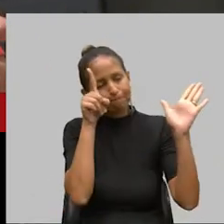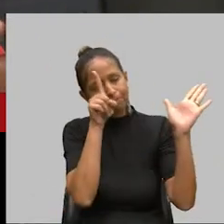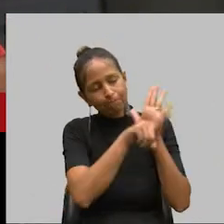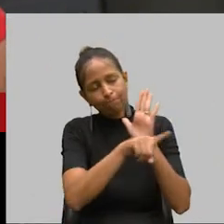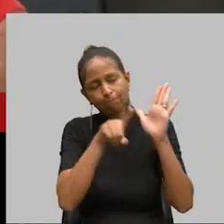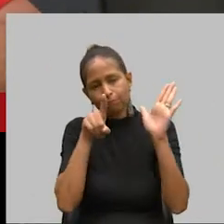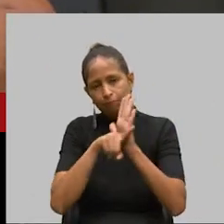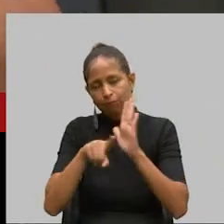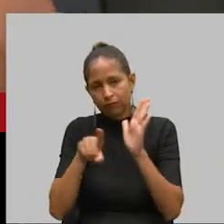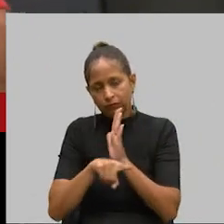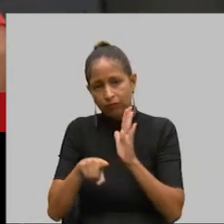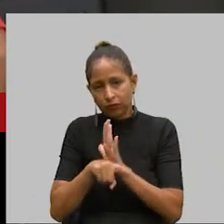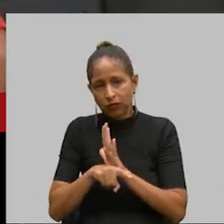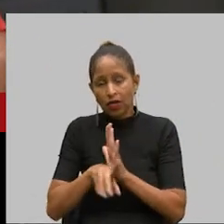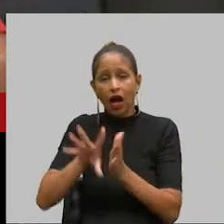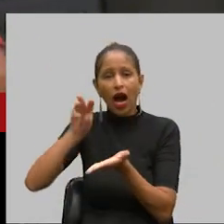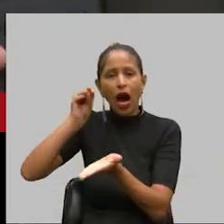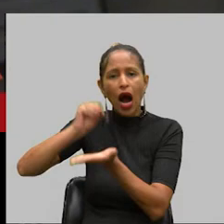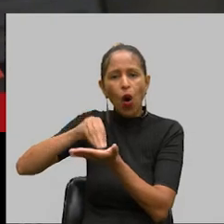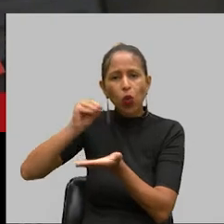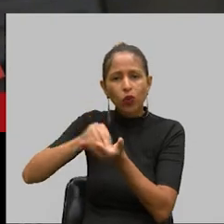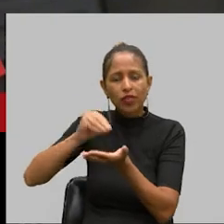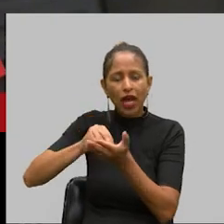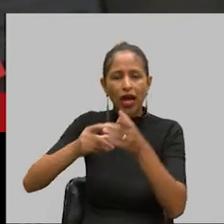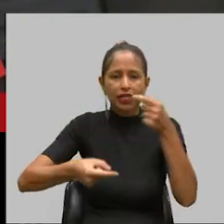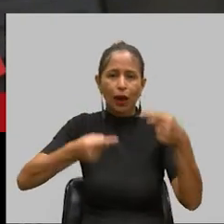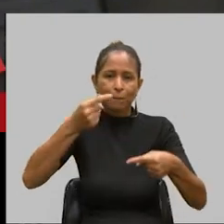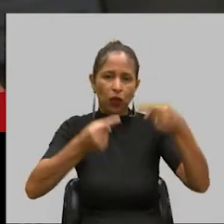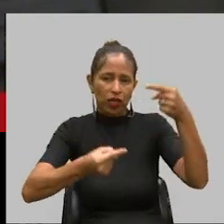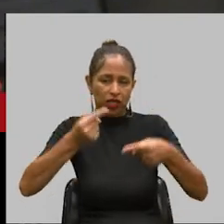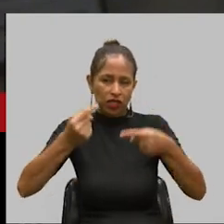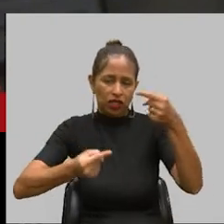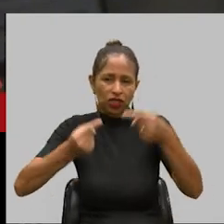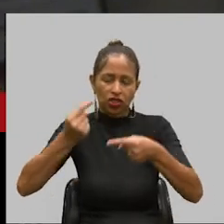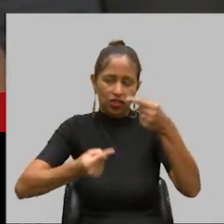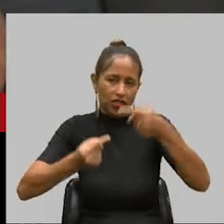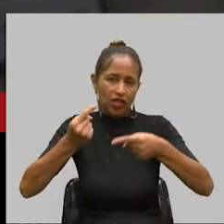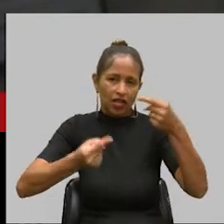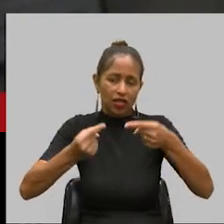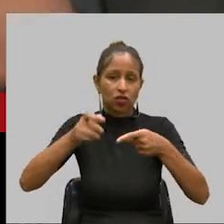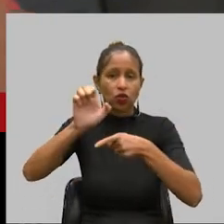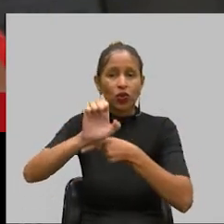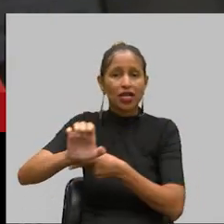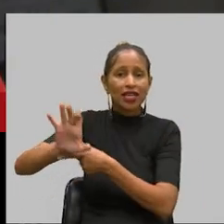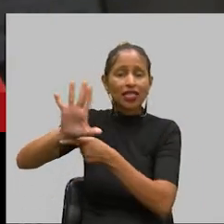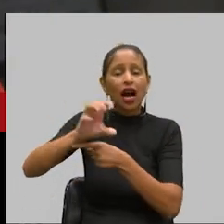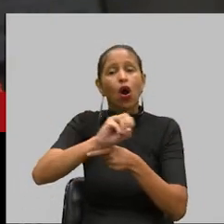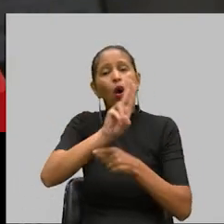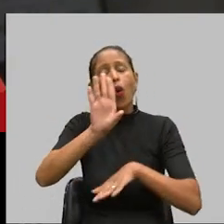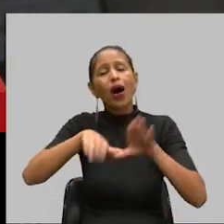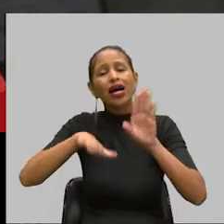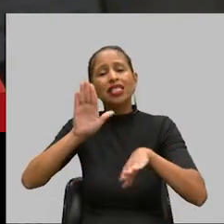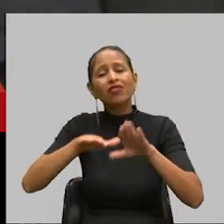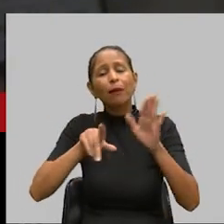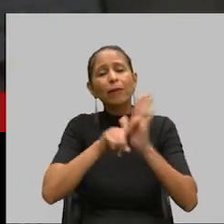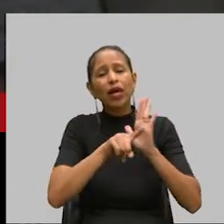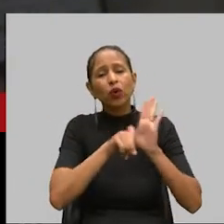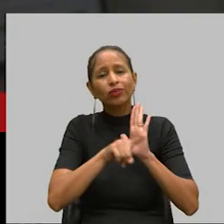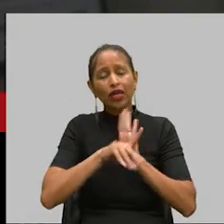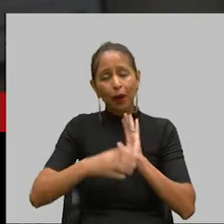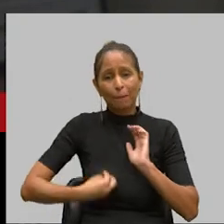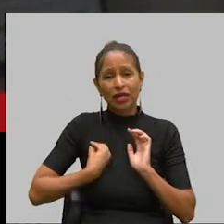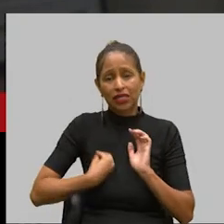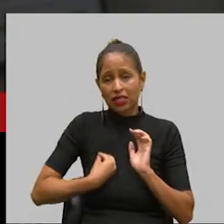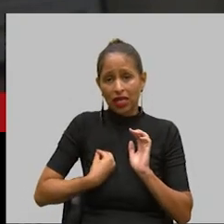né a a ausência do de políticas públicas né a ausência do estado ou às vezes questionando a presença